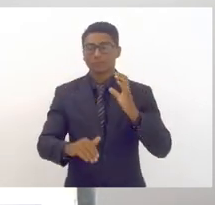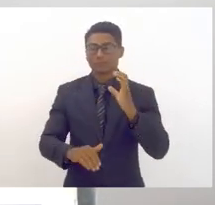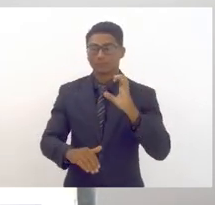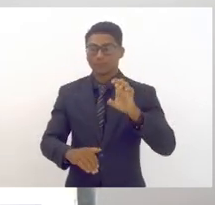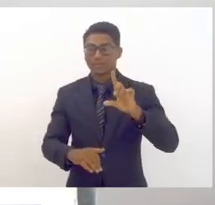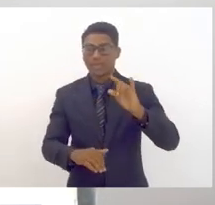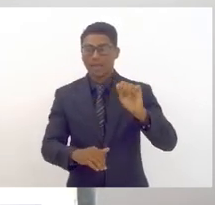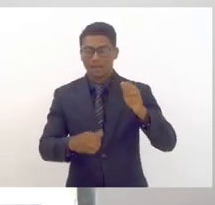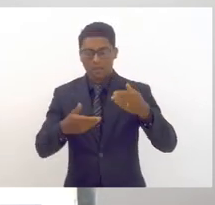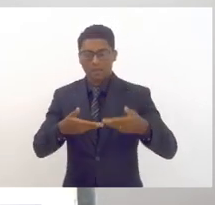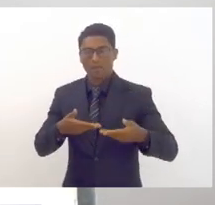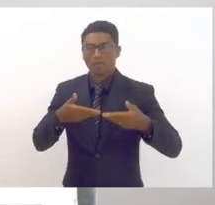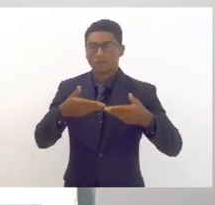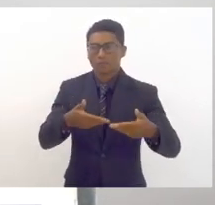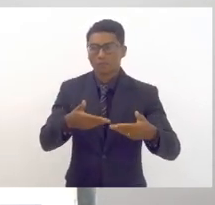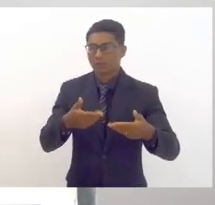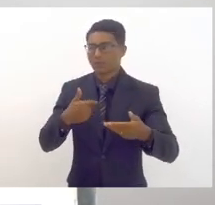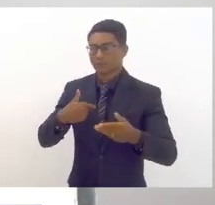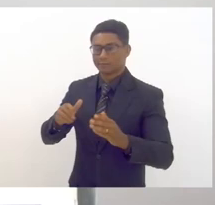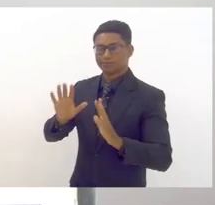eu larguei tudo e estou aqui